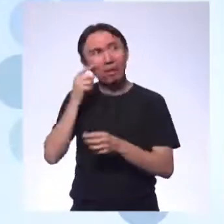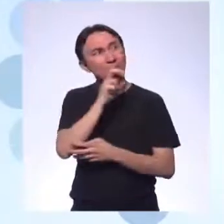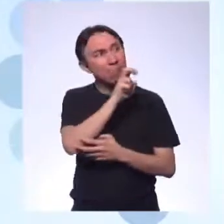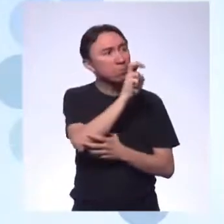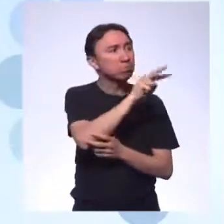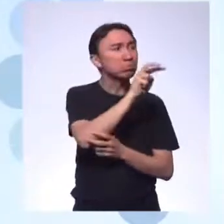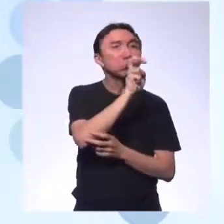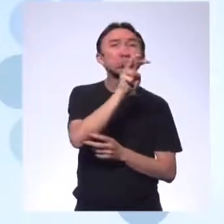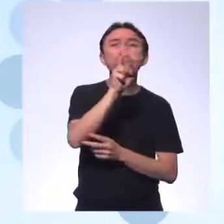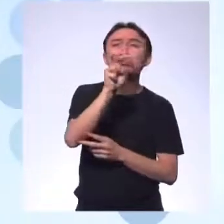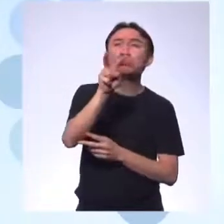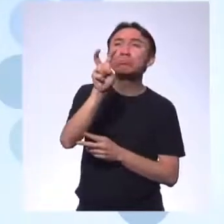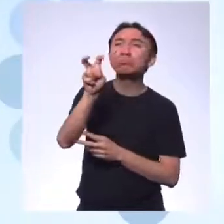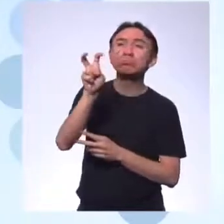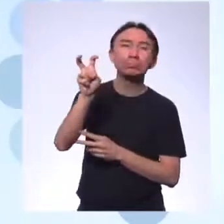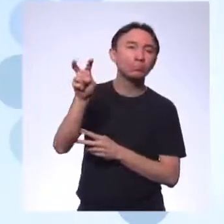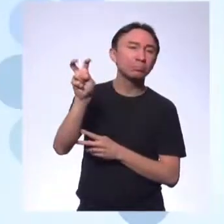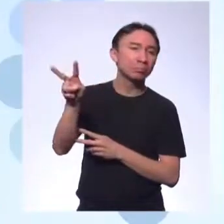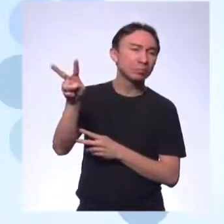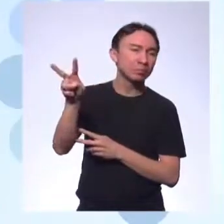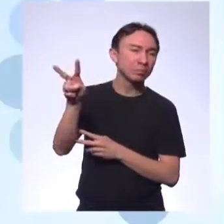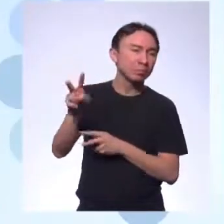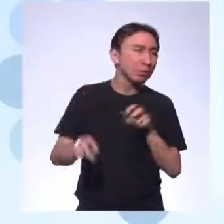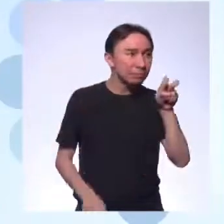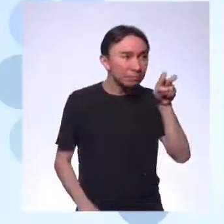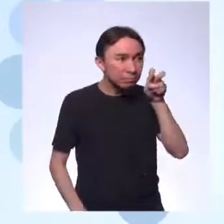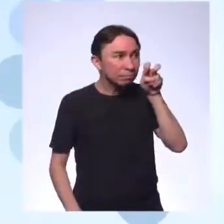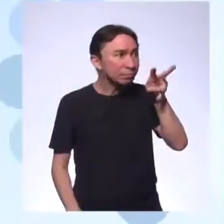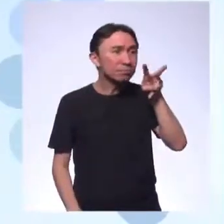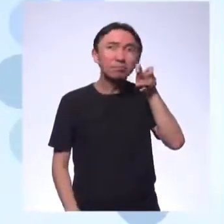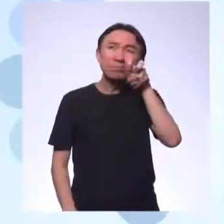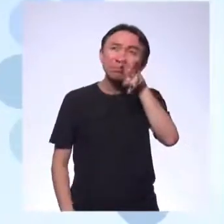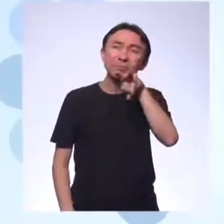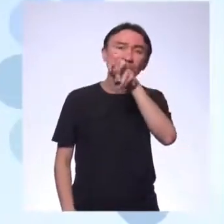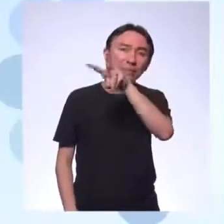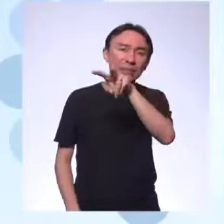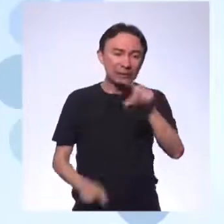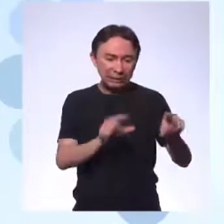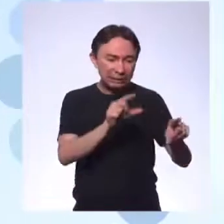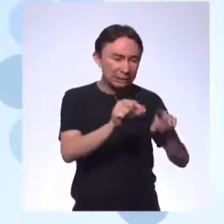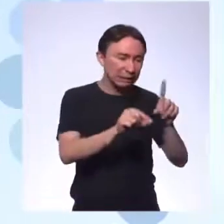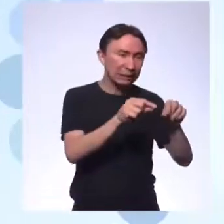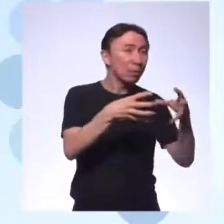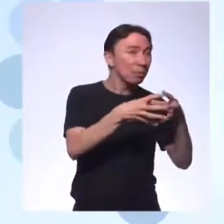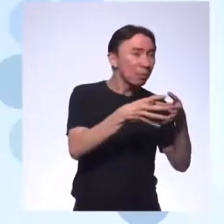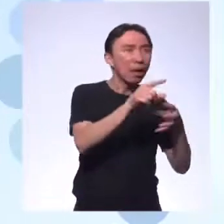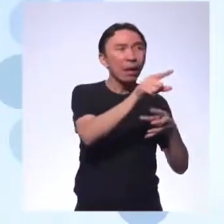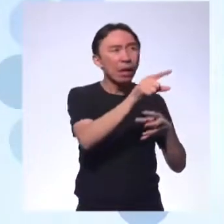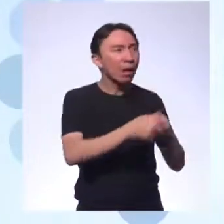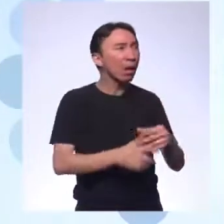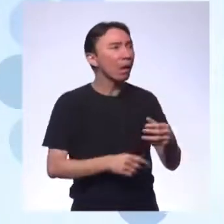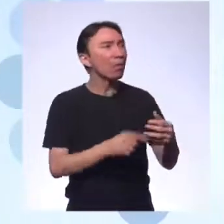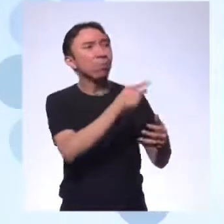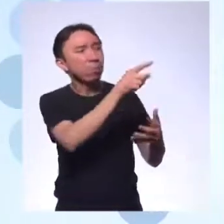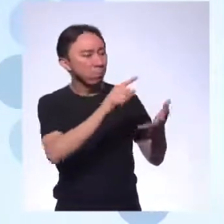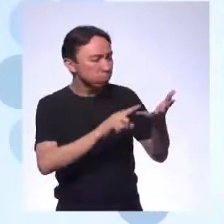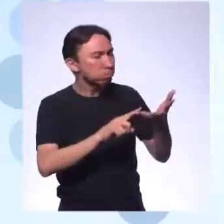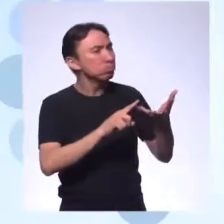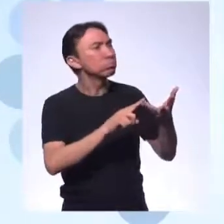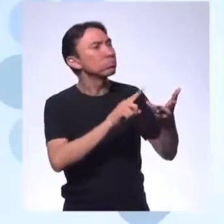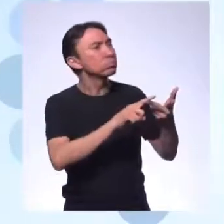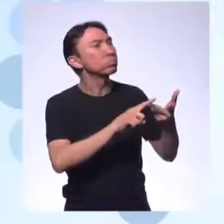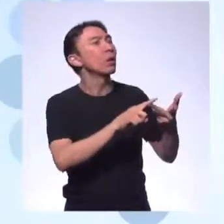foi dividindo, né, agrupando, na verdade, esses seres vivos de acordo com as suas características. Né? Só que, por muito